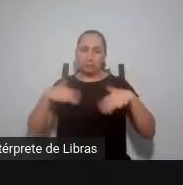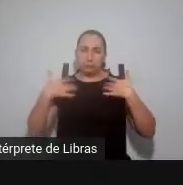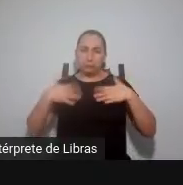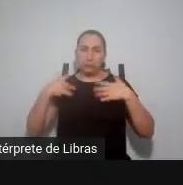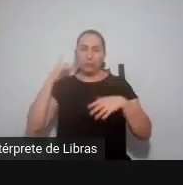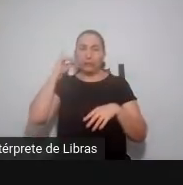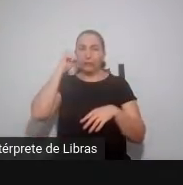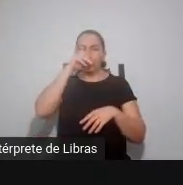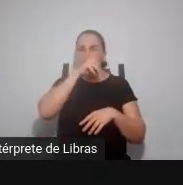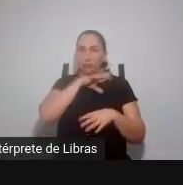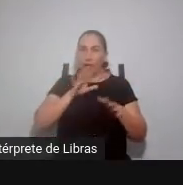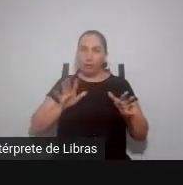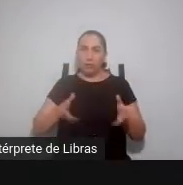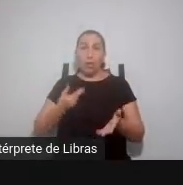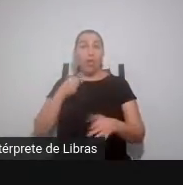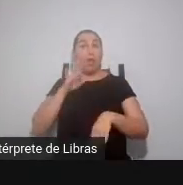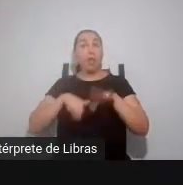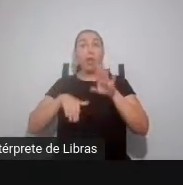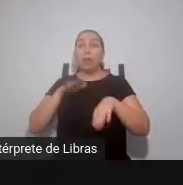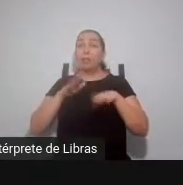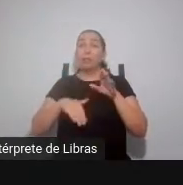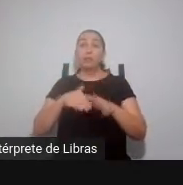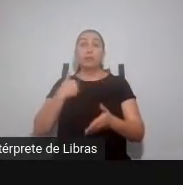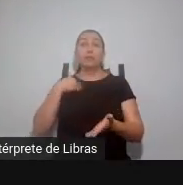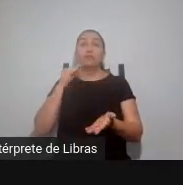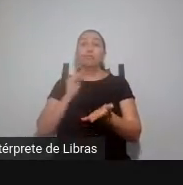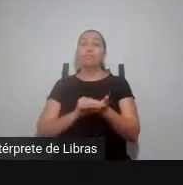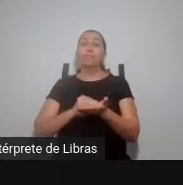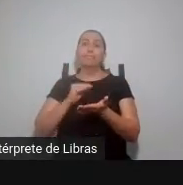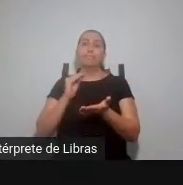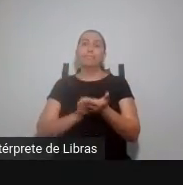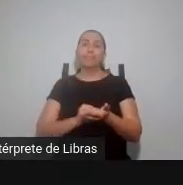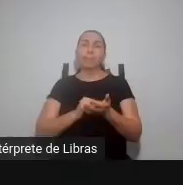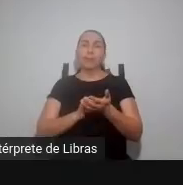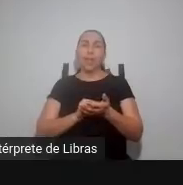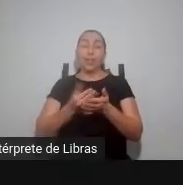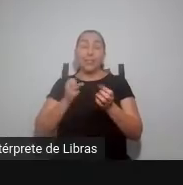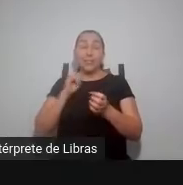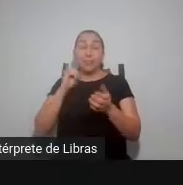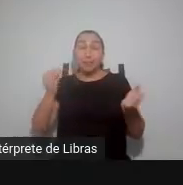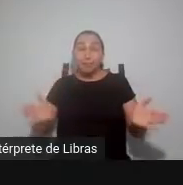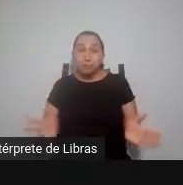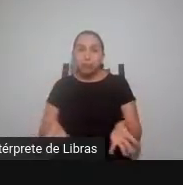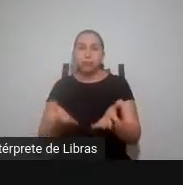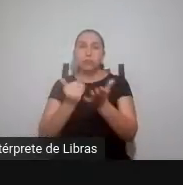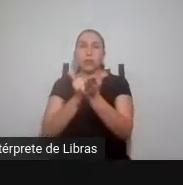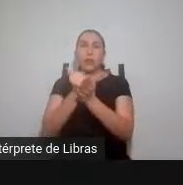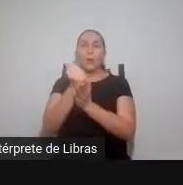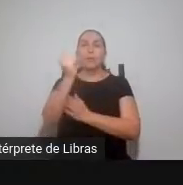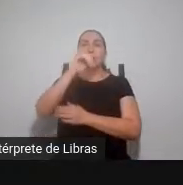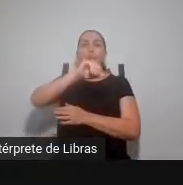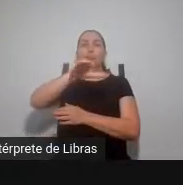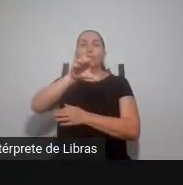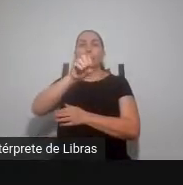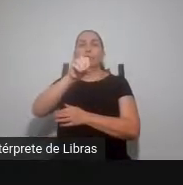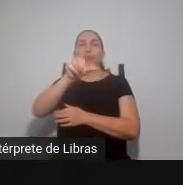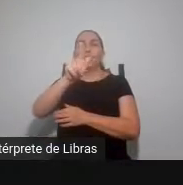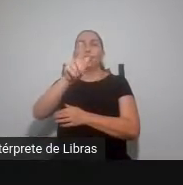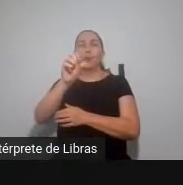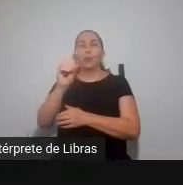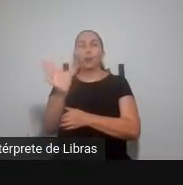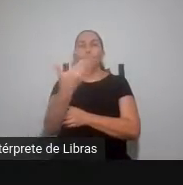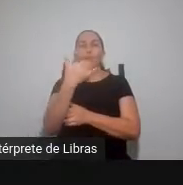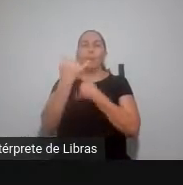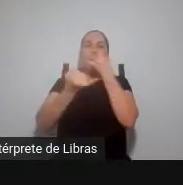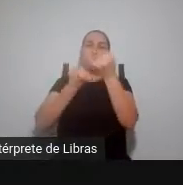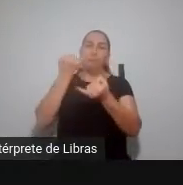o menino. E muitas vezes eu chego com jogos, com brincadeiras. Né? E por meio do significado que